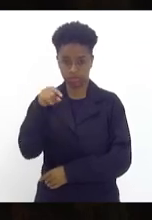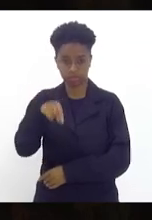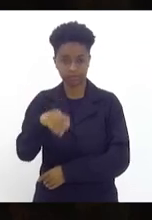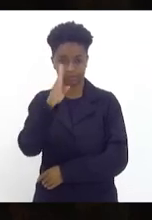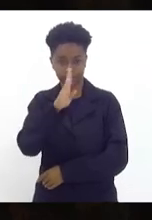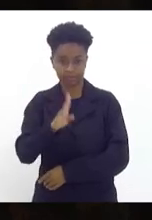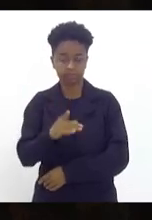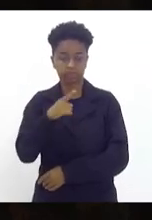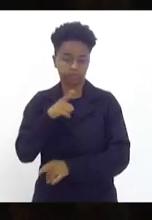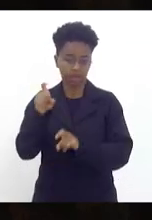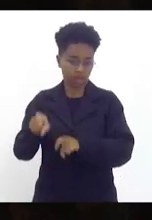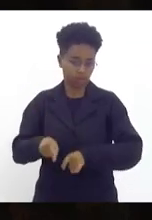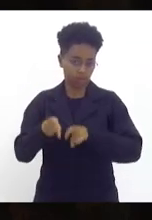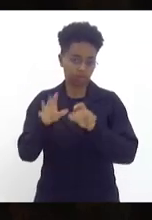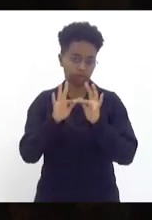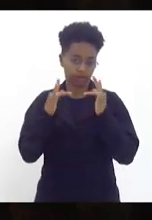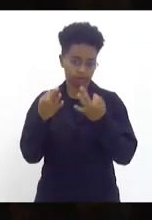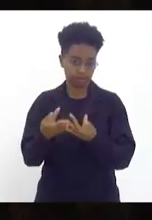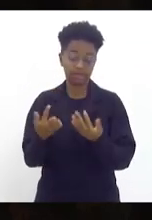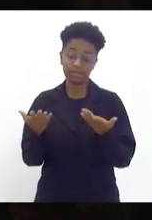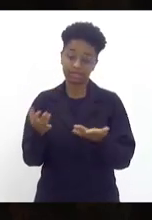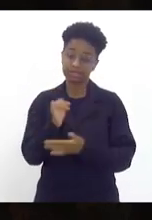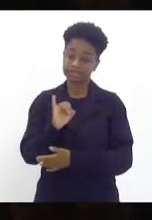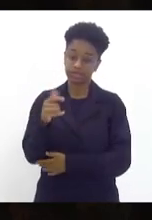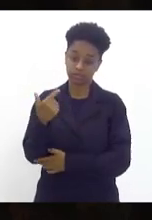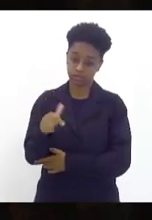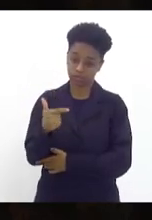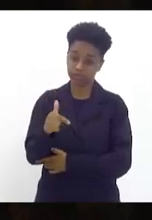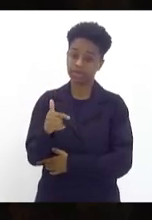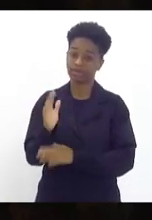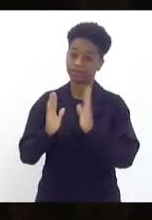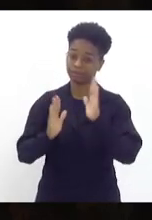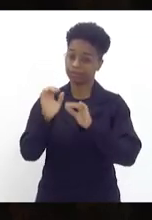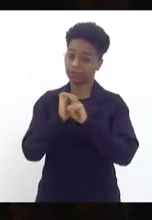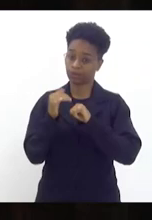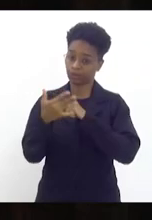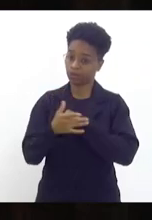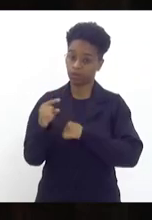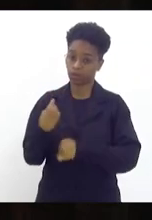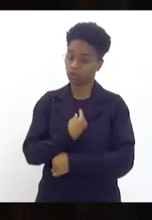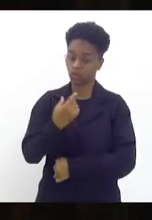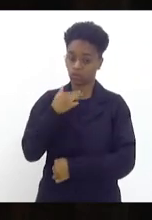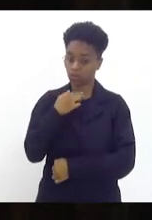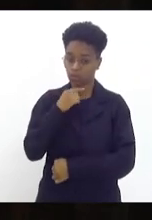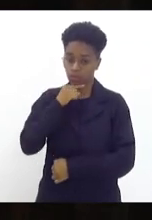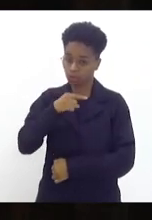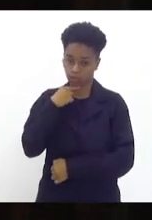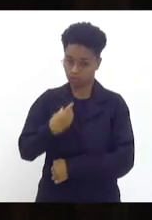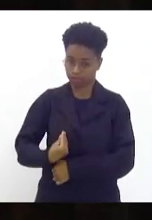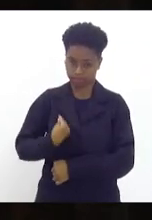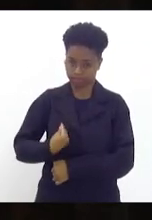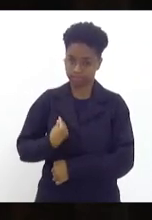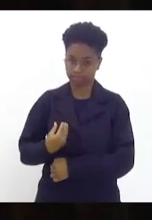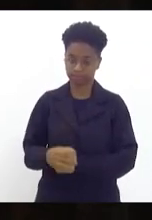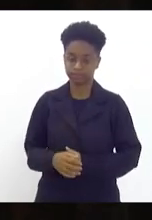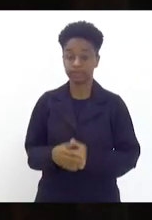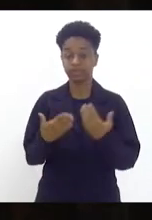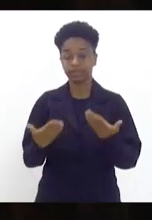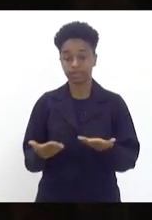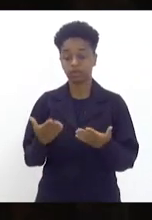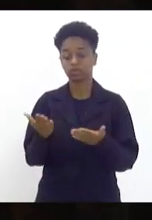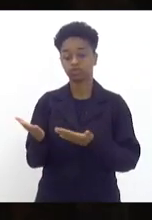é agricultura familiar, e se não tivéssemos isso na pandemia, não teríamos sobrevivido. Não? E esse